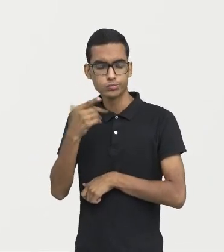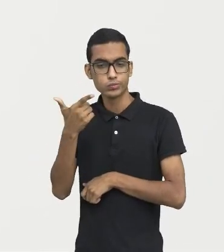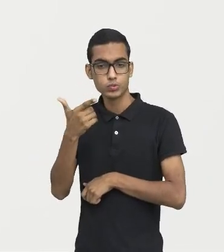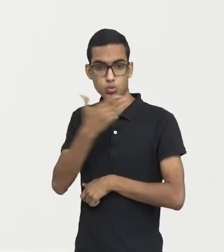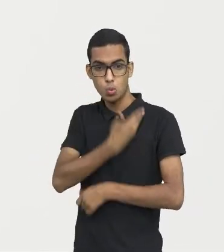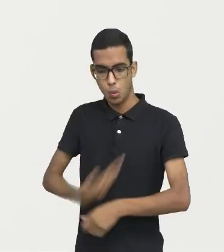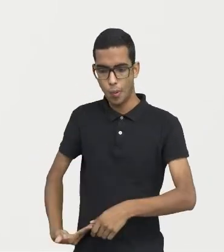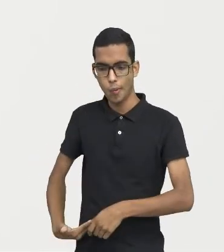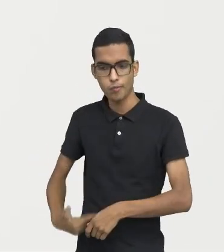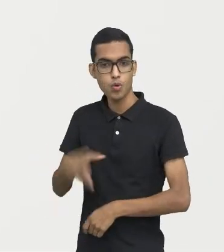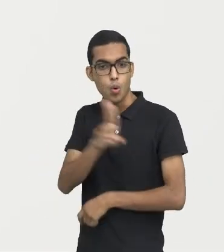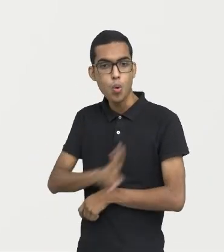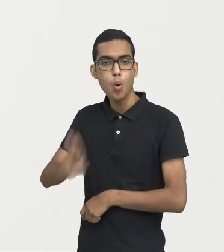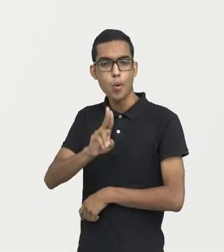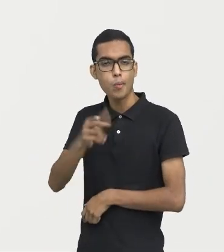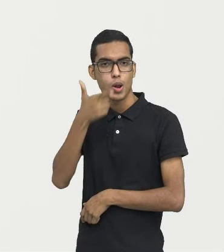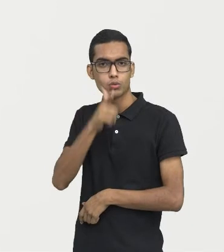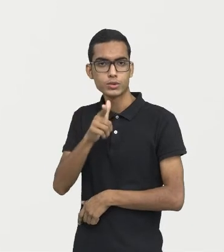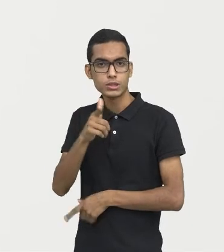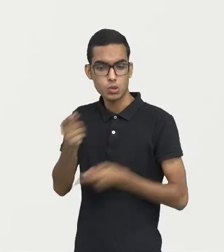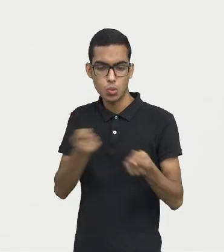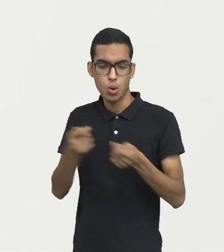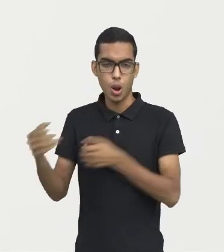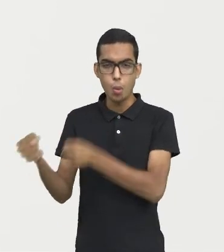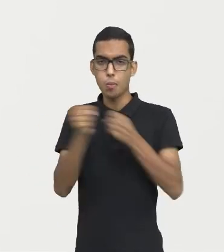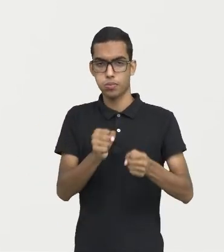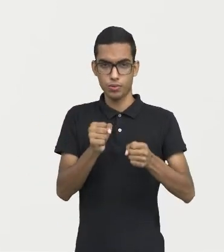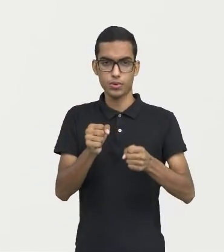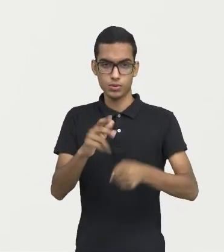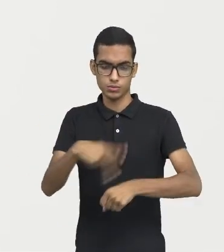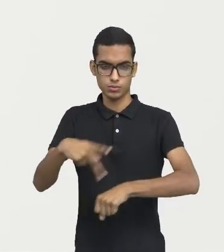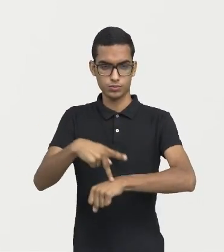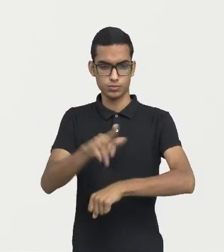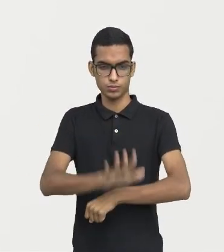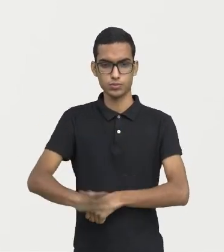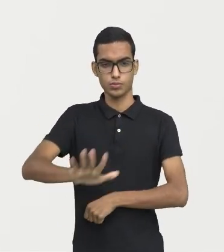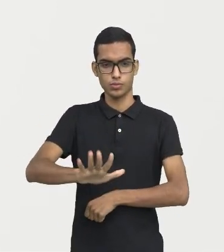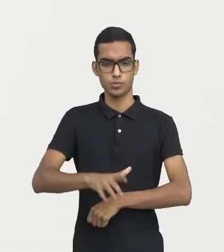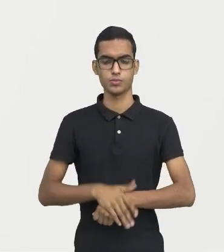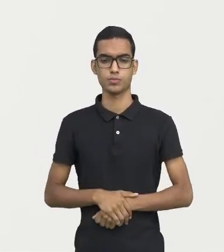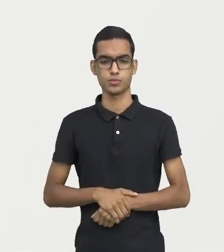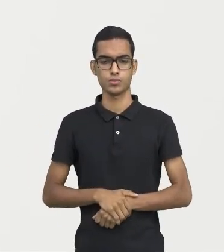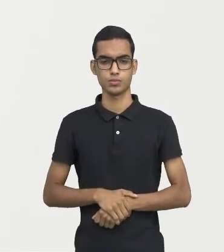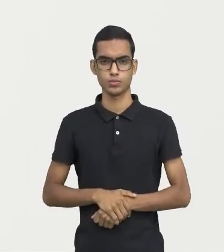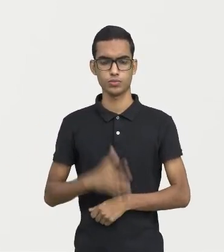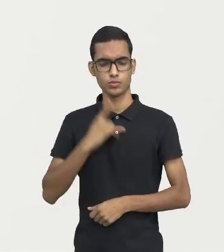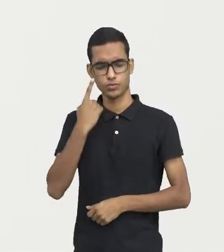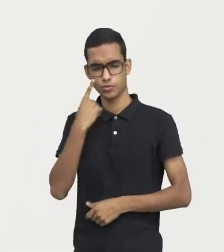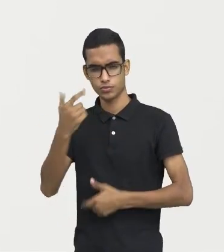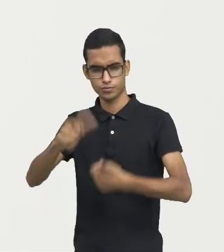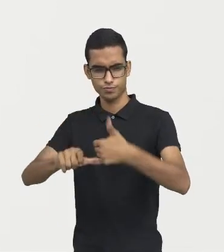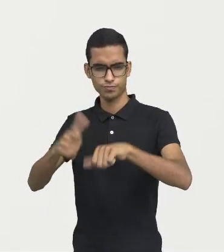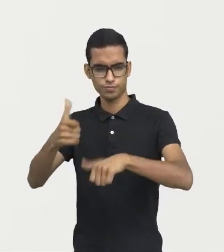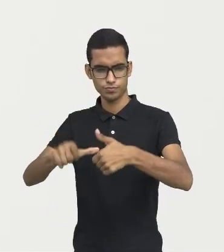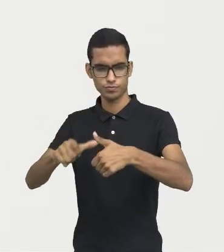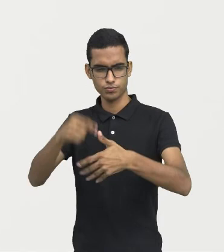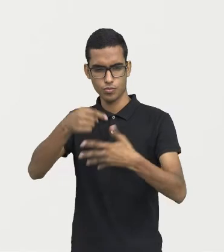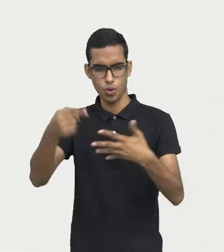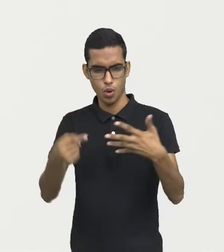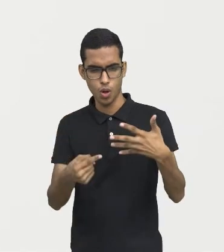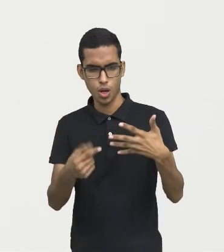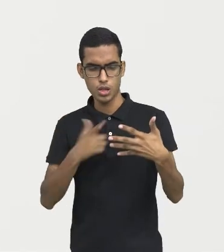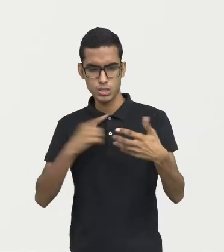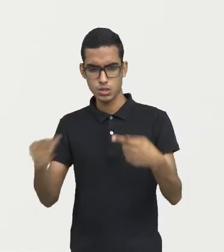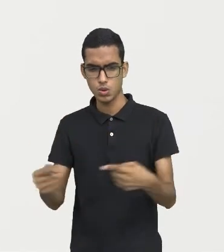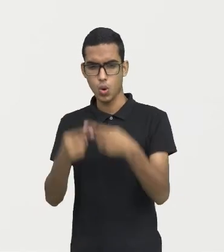recorre para manter-se no poder. Analise as alternativas que expressam as características do período do terror na